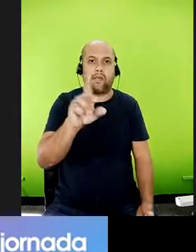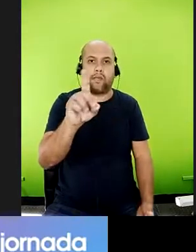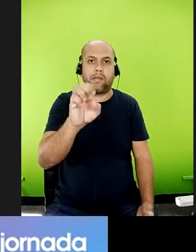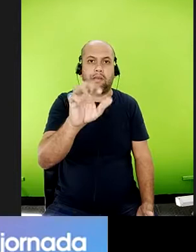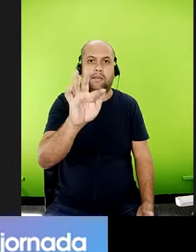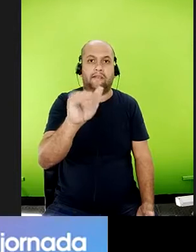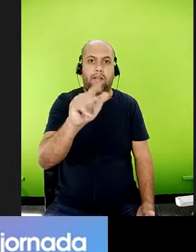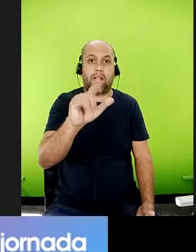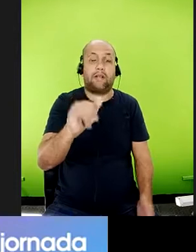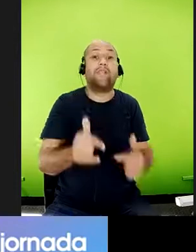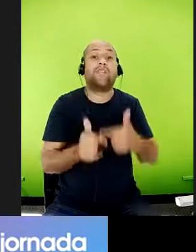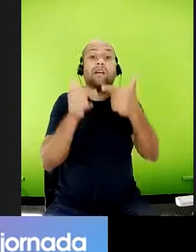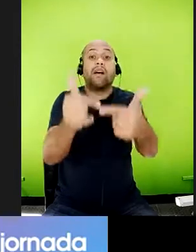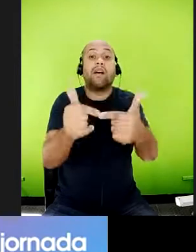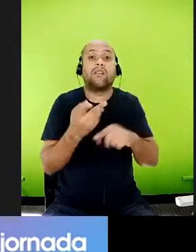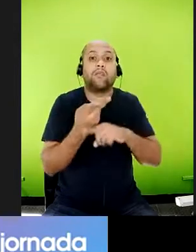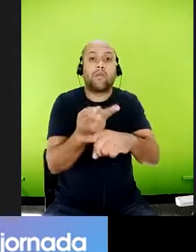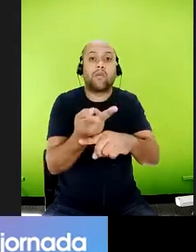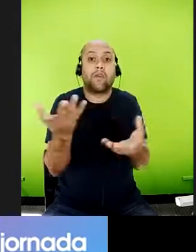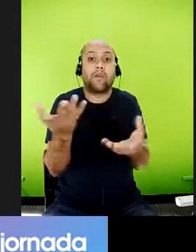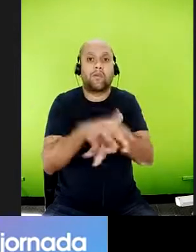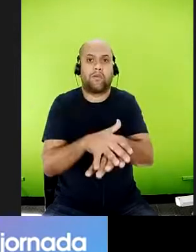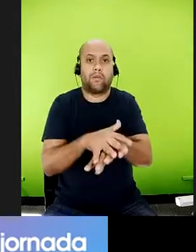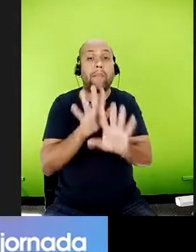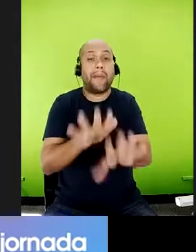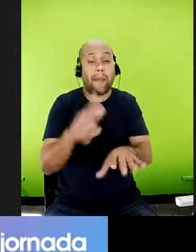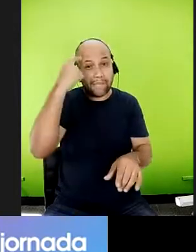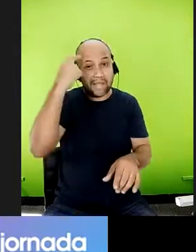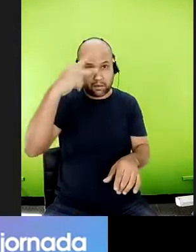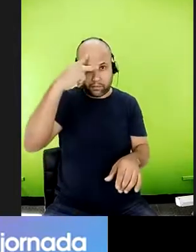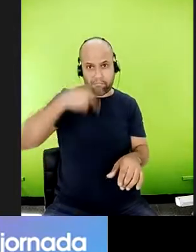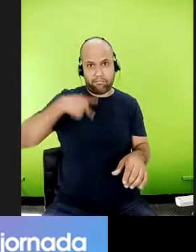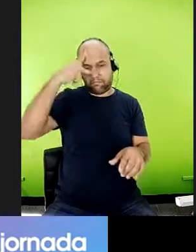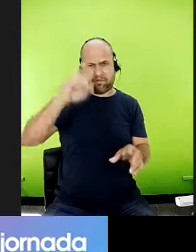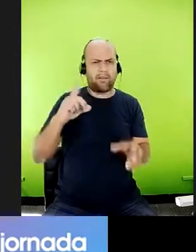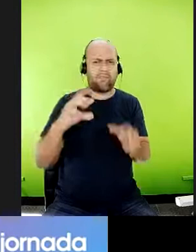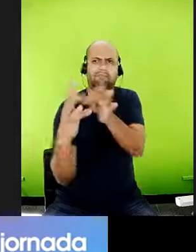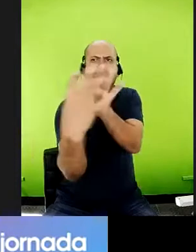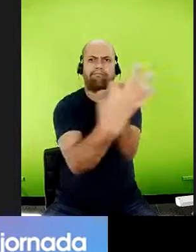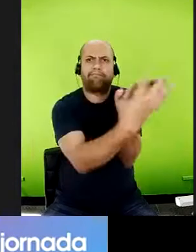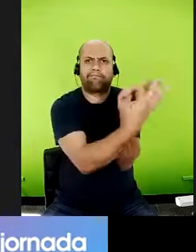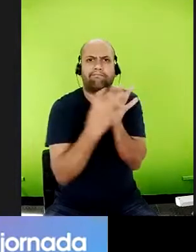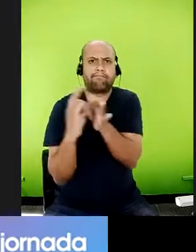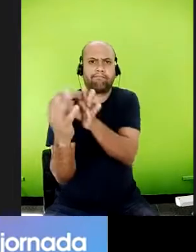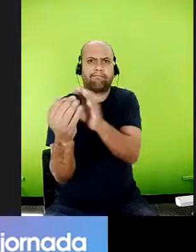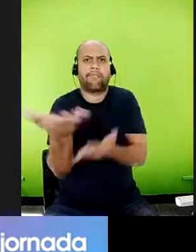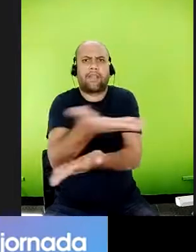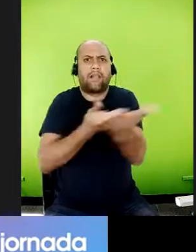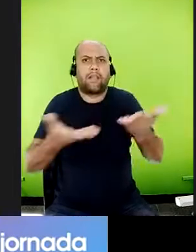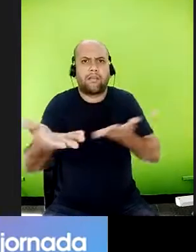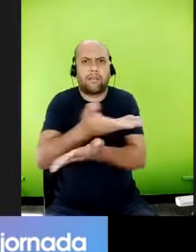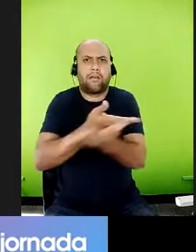inclusão mas não pensar só individualmente Connect se conecte com outras pessoas que estejam